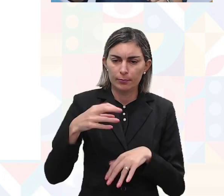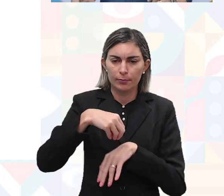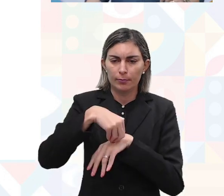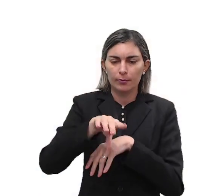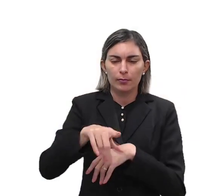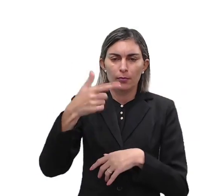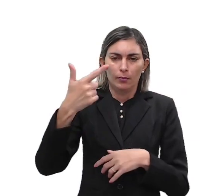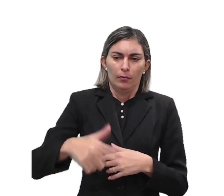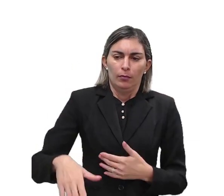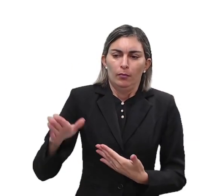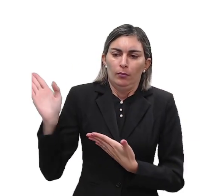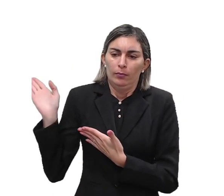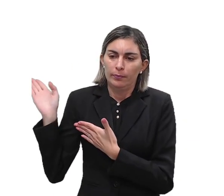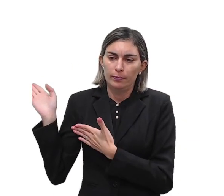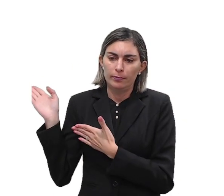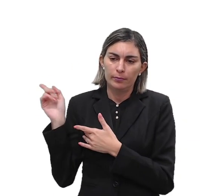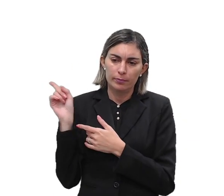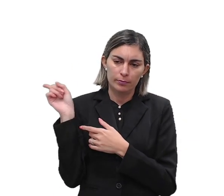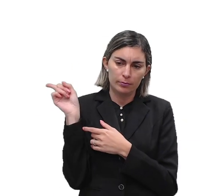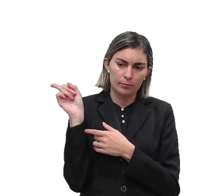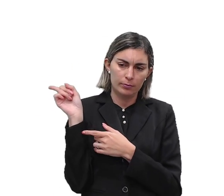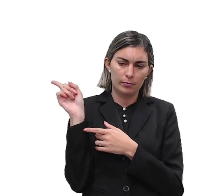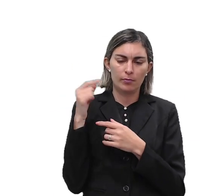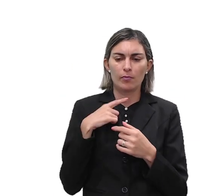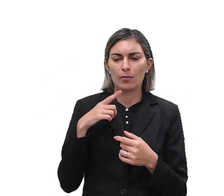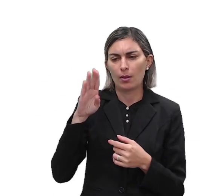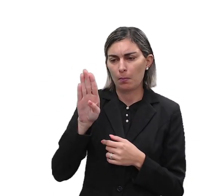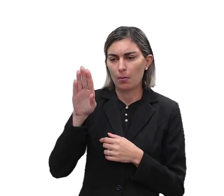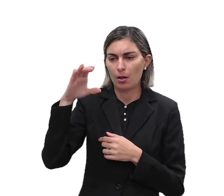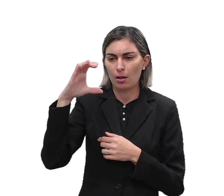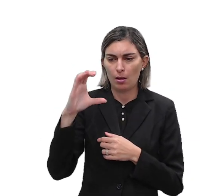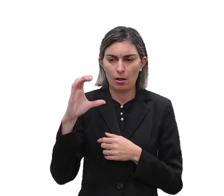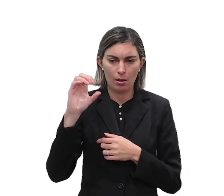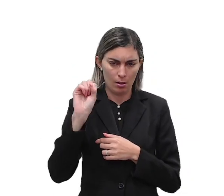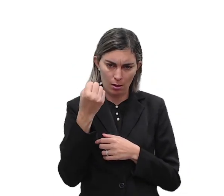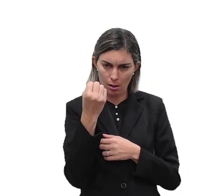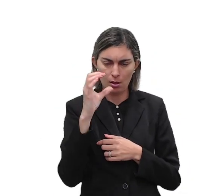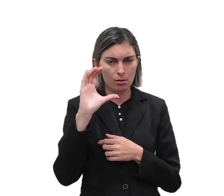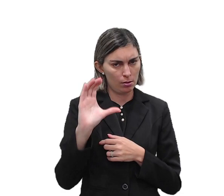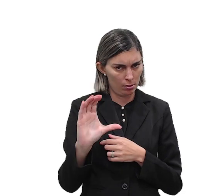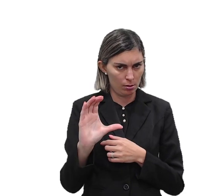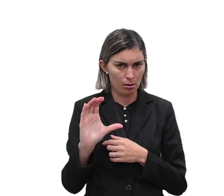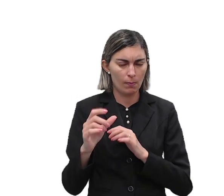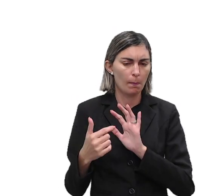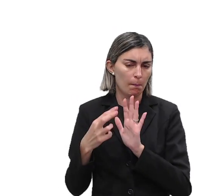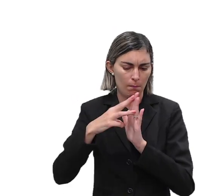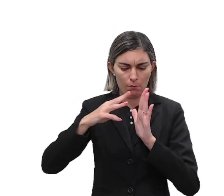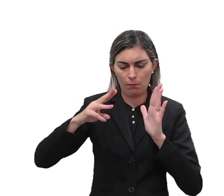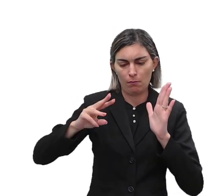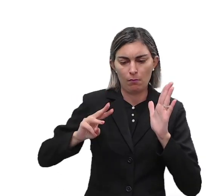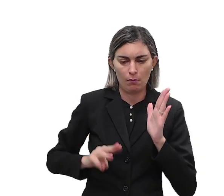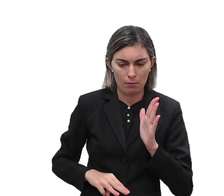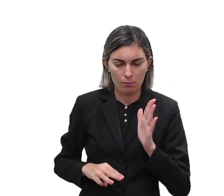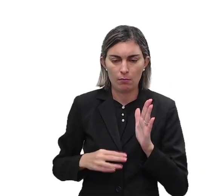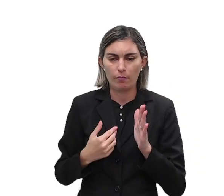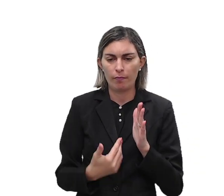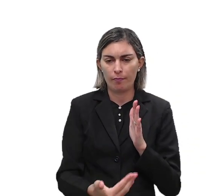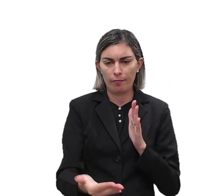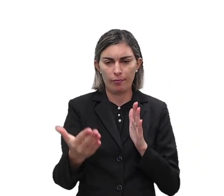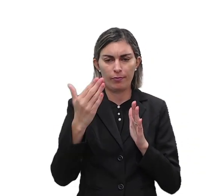uma outra abordagem para vocês, que é a abordagem do BSC. O BSC é uma metodologia que